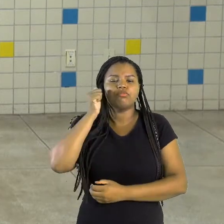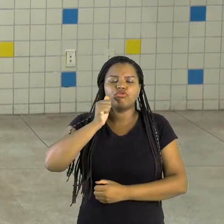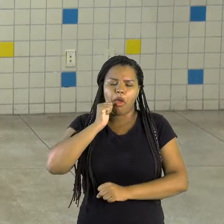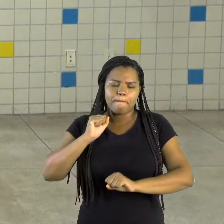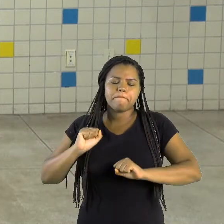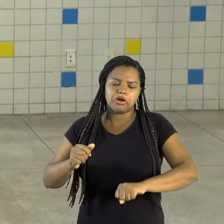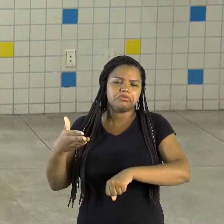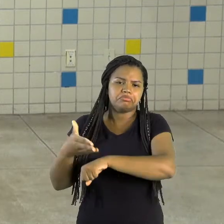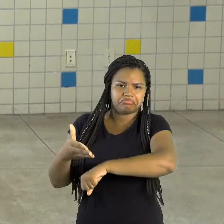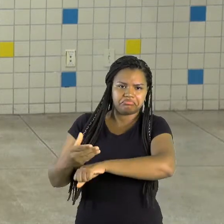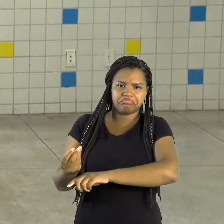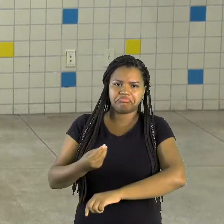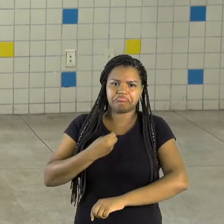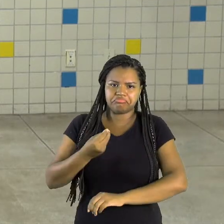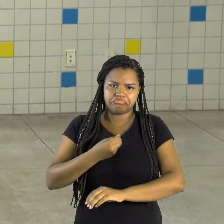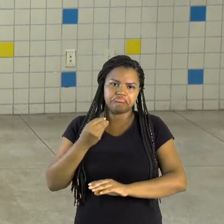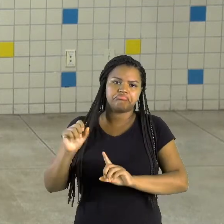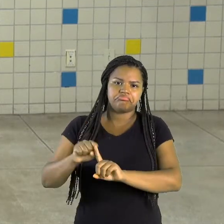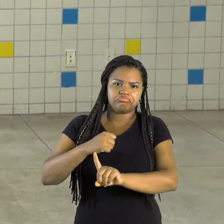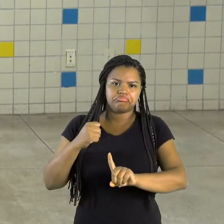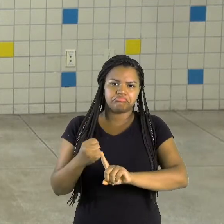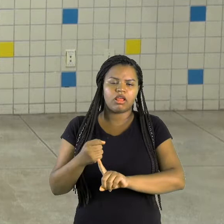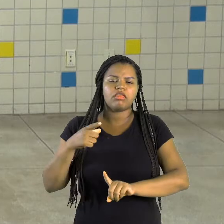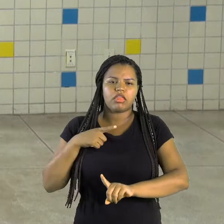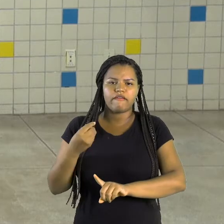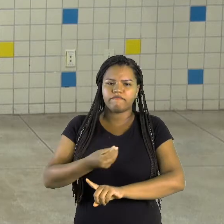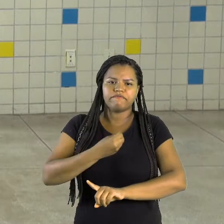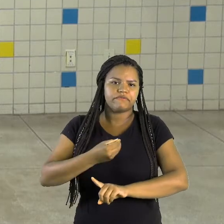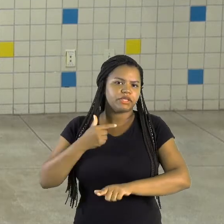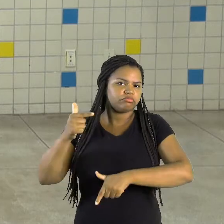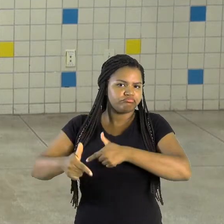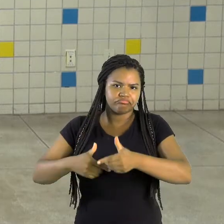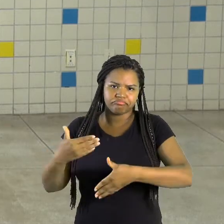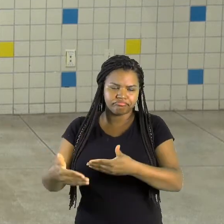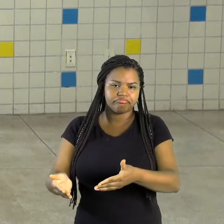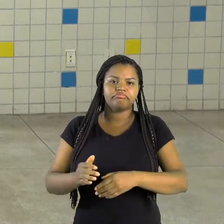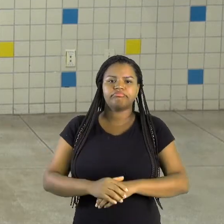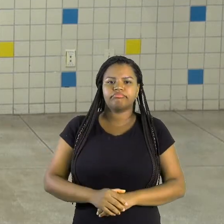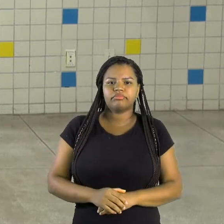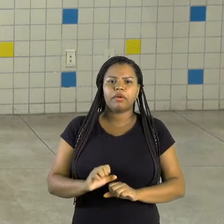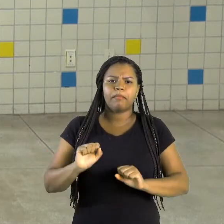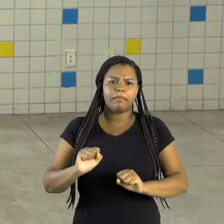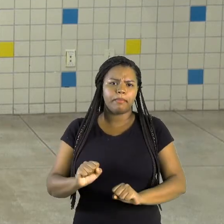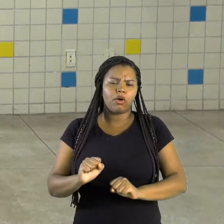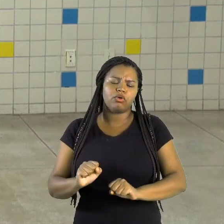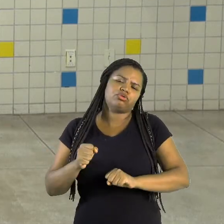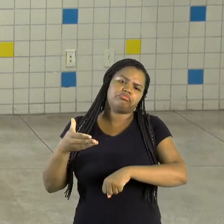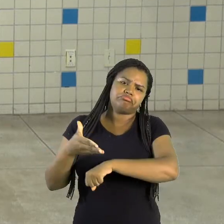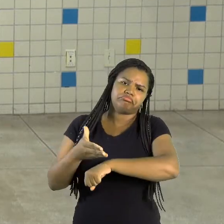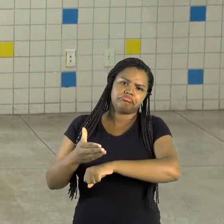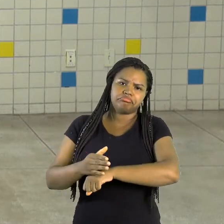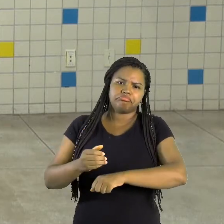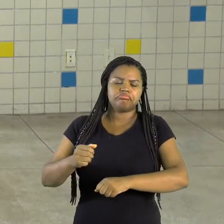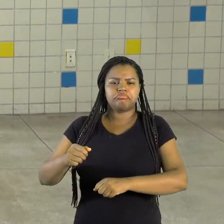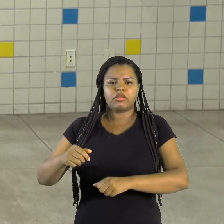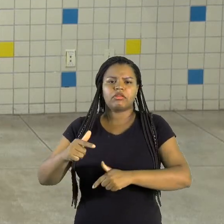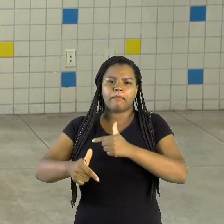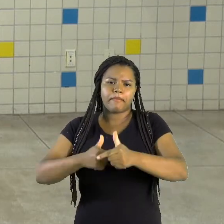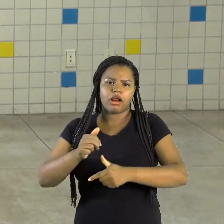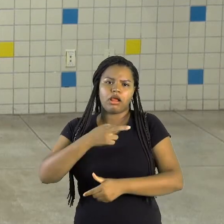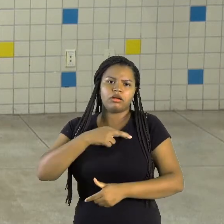vida social e ter uma vida ativa. Muitas delas também podiam participar de atividades religiosas e até ocupar o